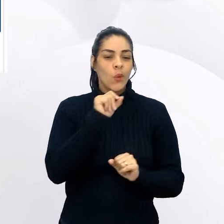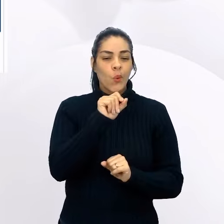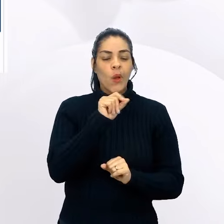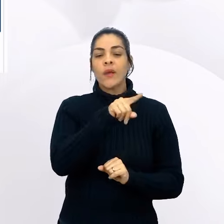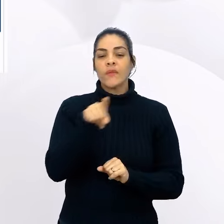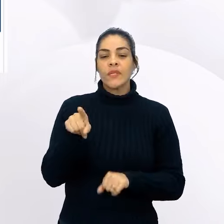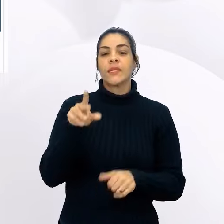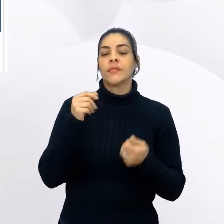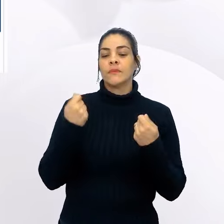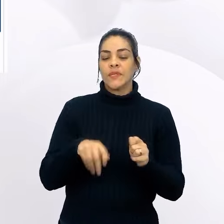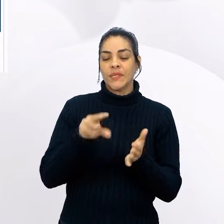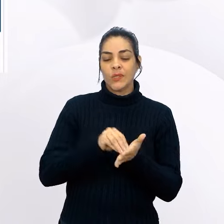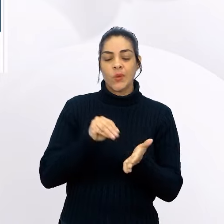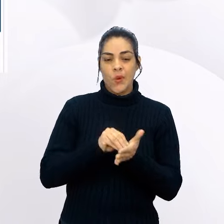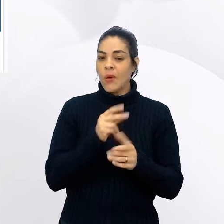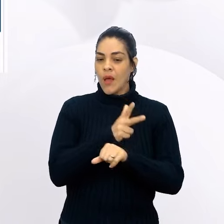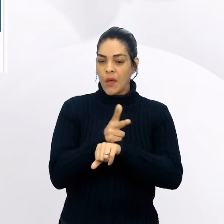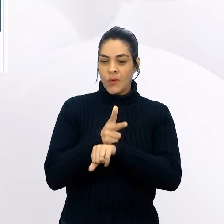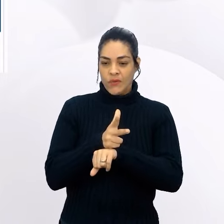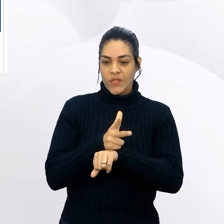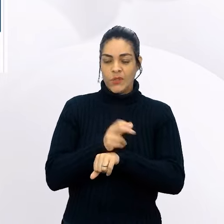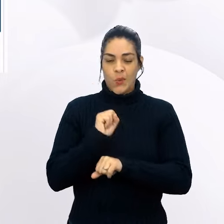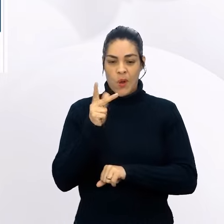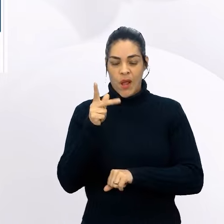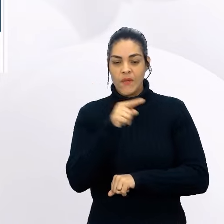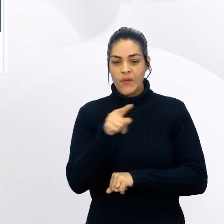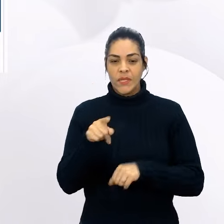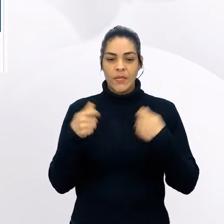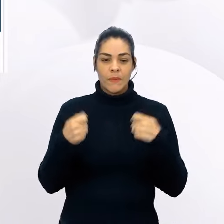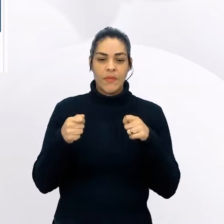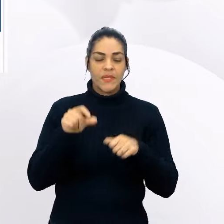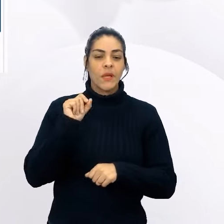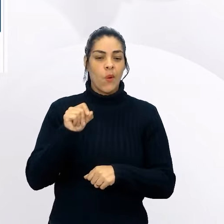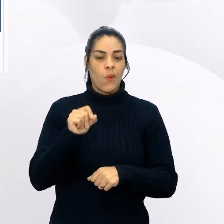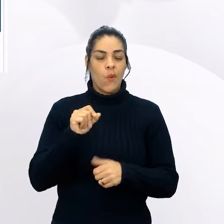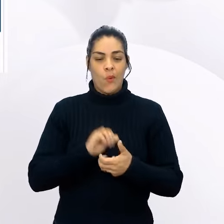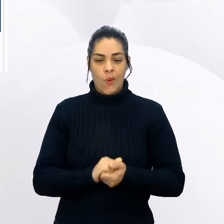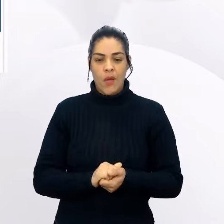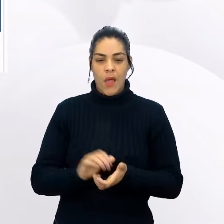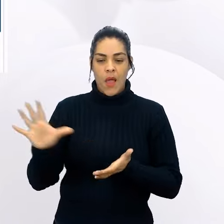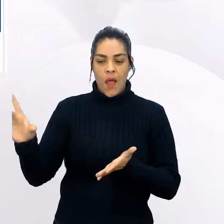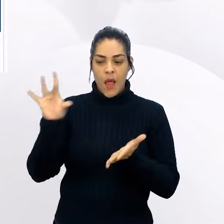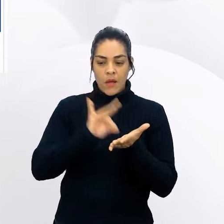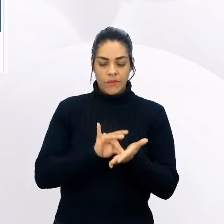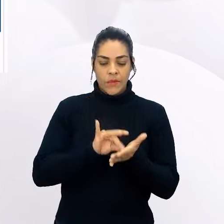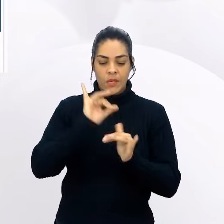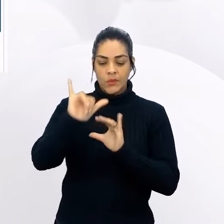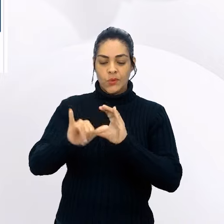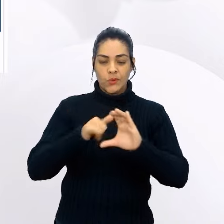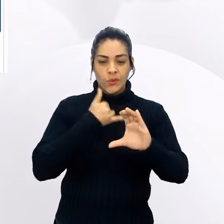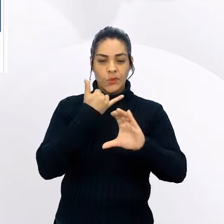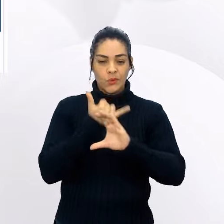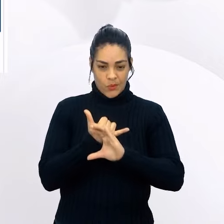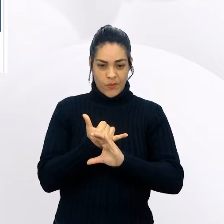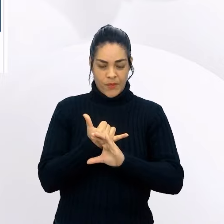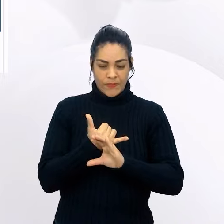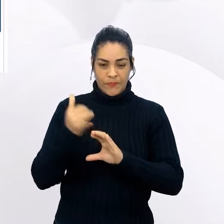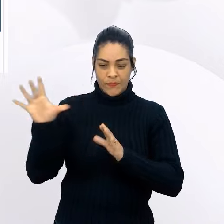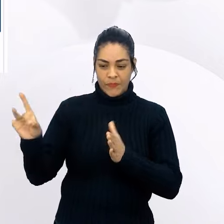têm que colocar no vídeo. E o vídeo vocês precisam subir, fazer o upload no YouTube. Então,